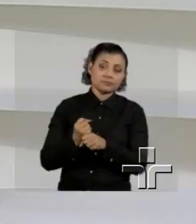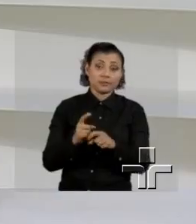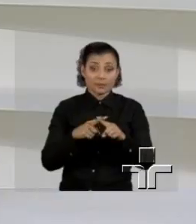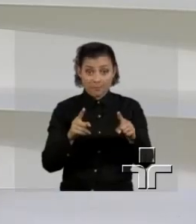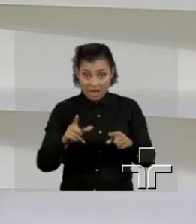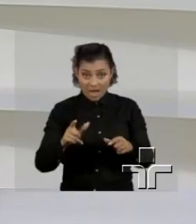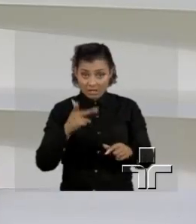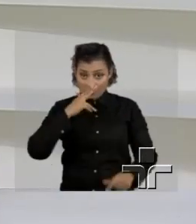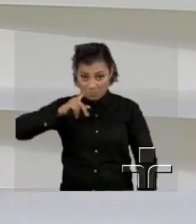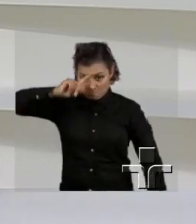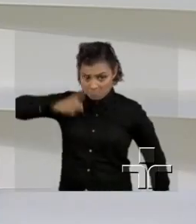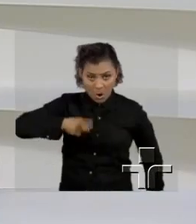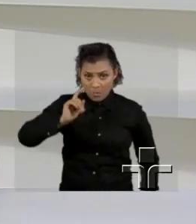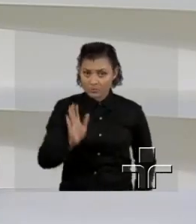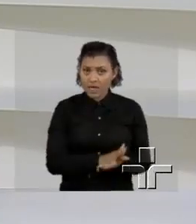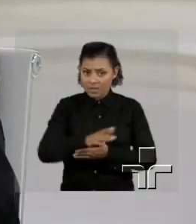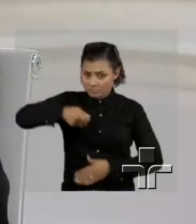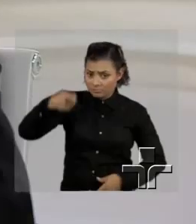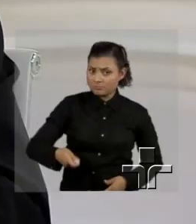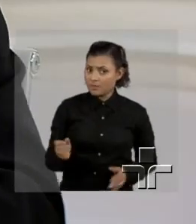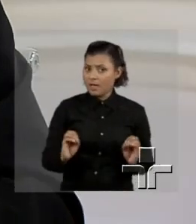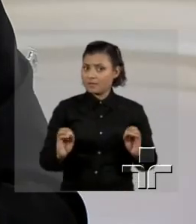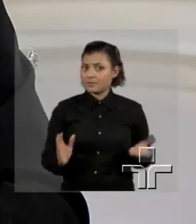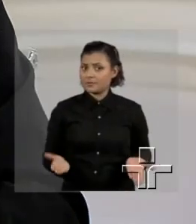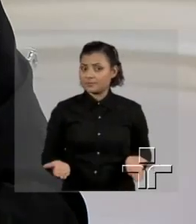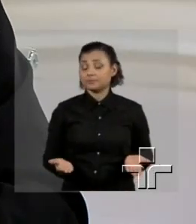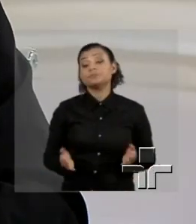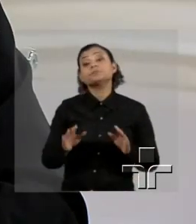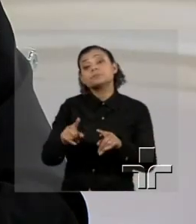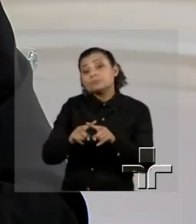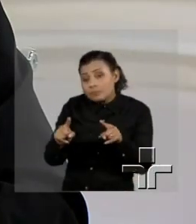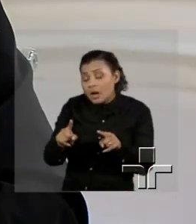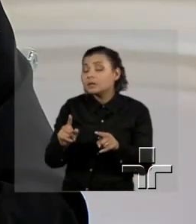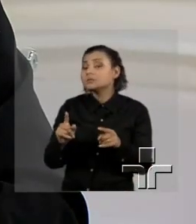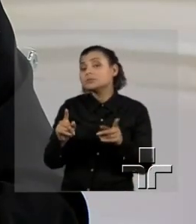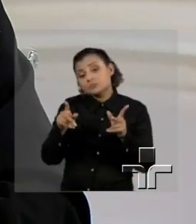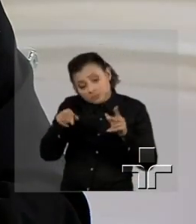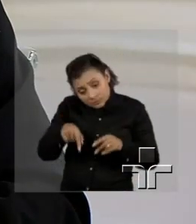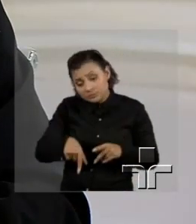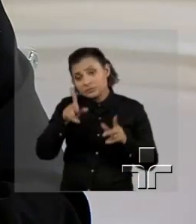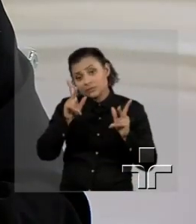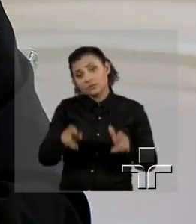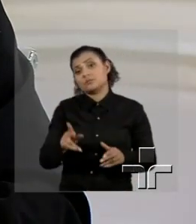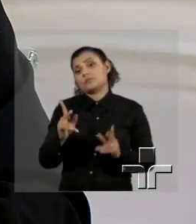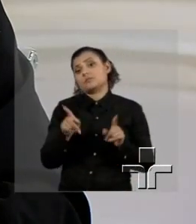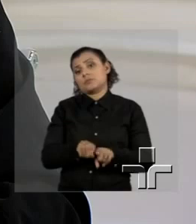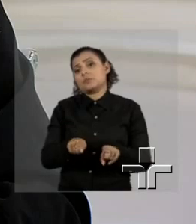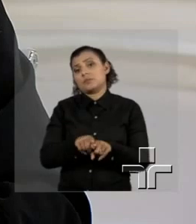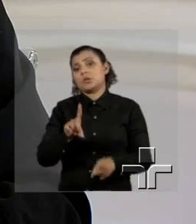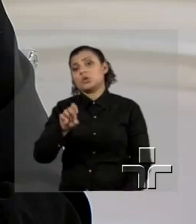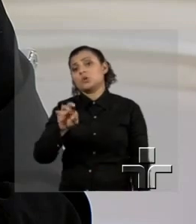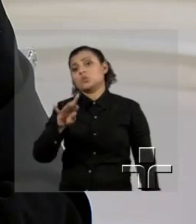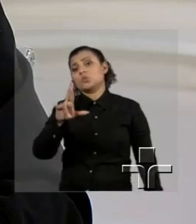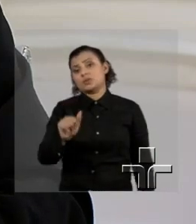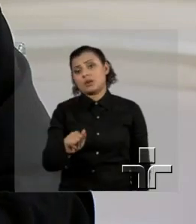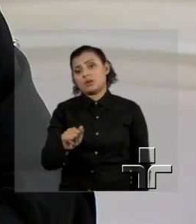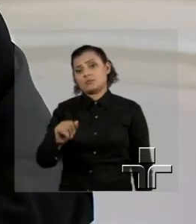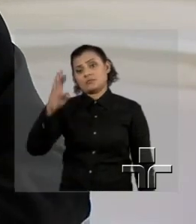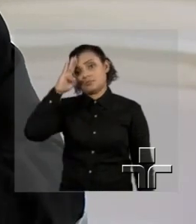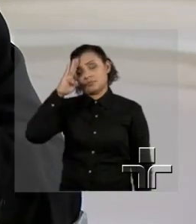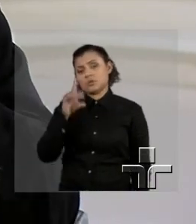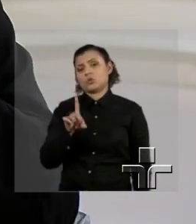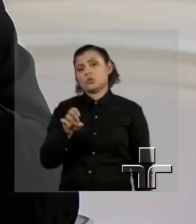vivendo aquele momento ali. Claro que isso daí tudo, principalmente para quem perdeu o espaço político,